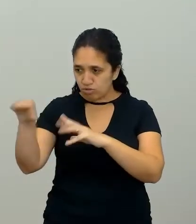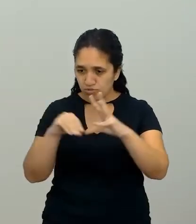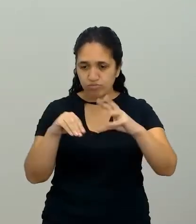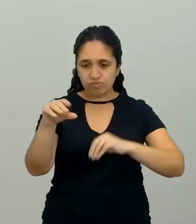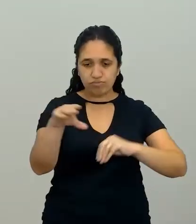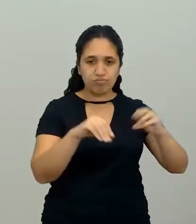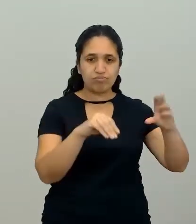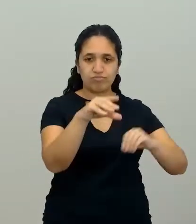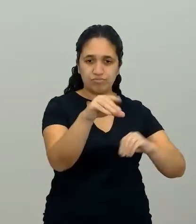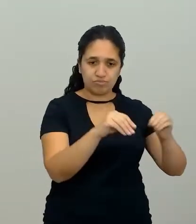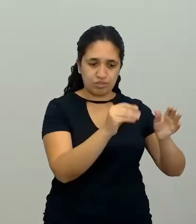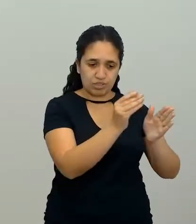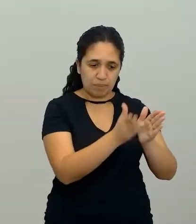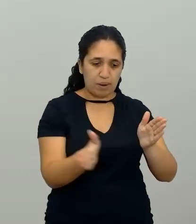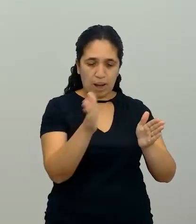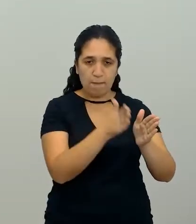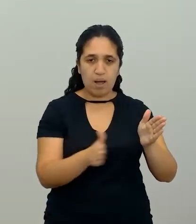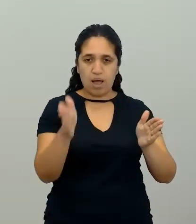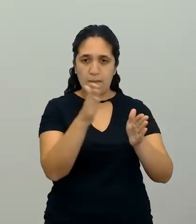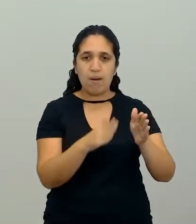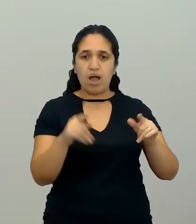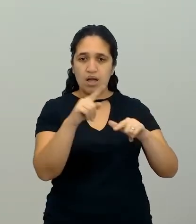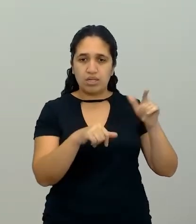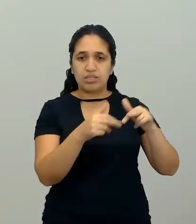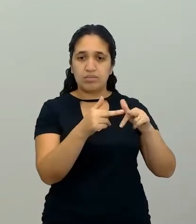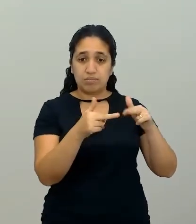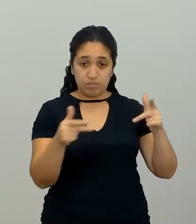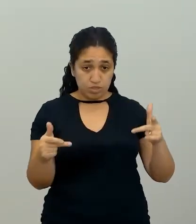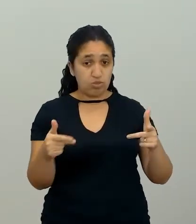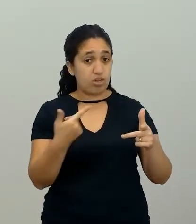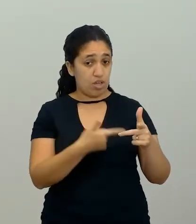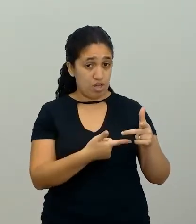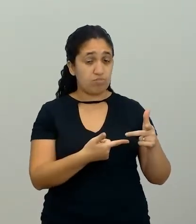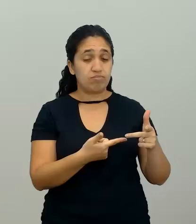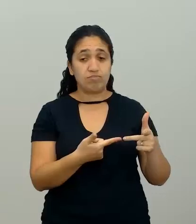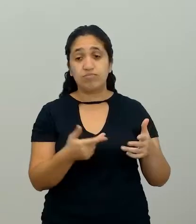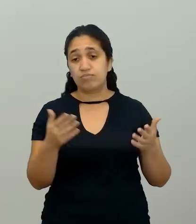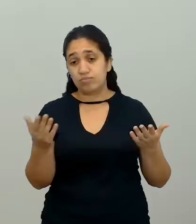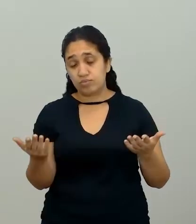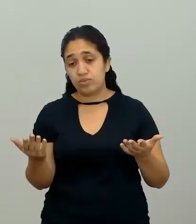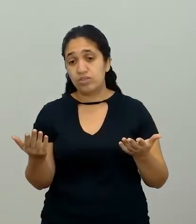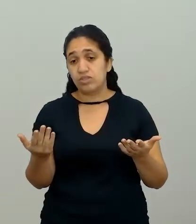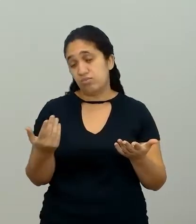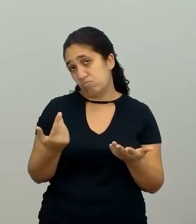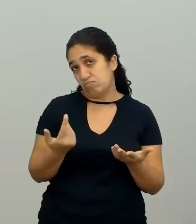na produção das mercadorias e com uma eficiência maior, ou seja,